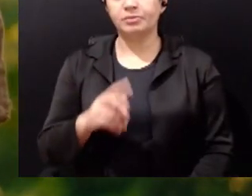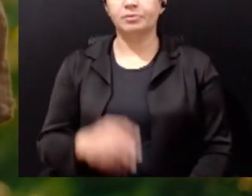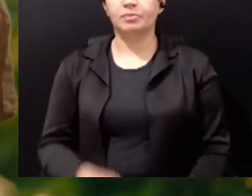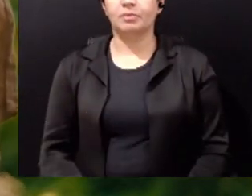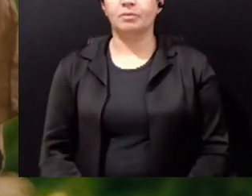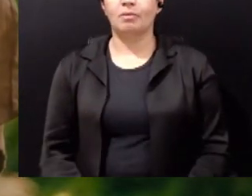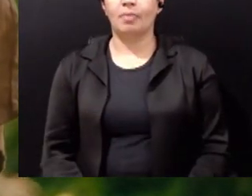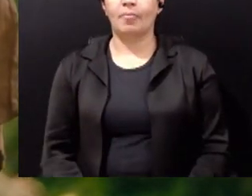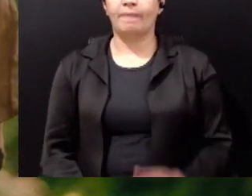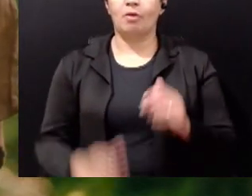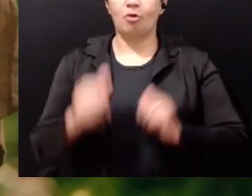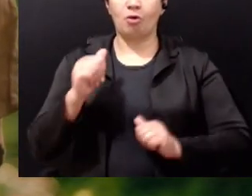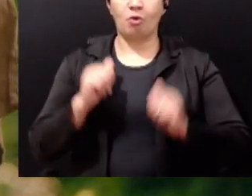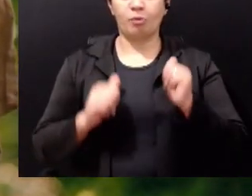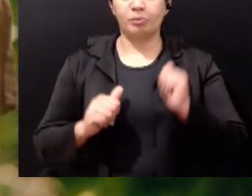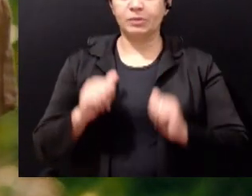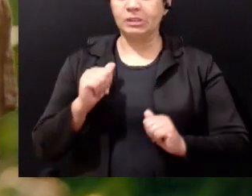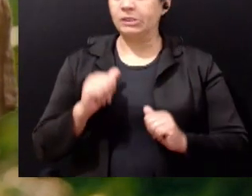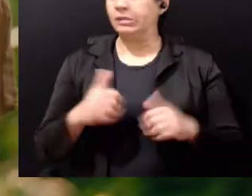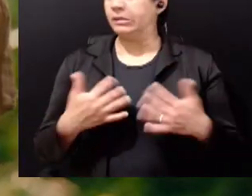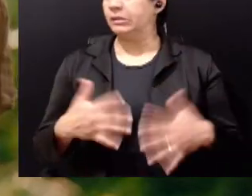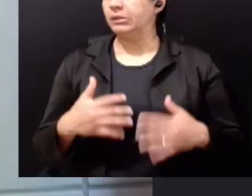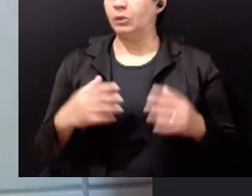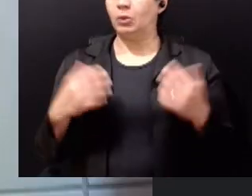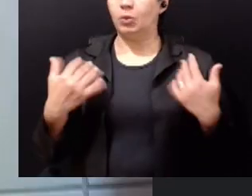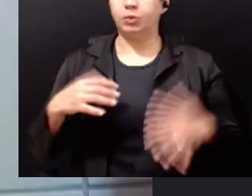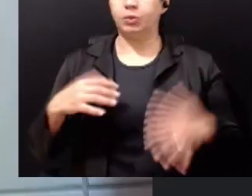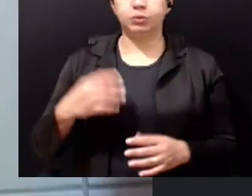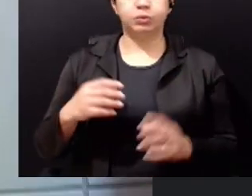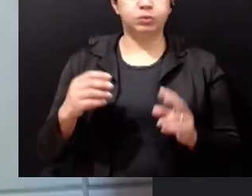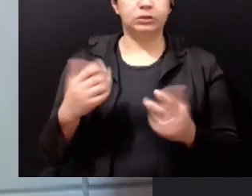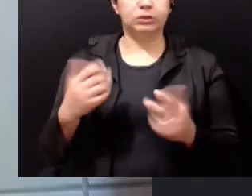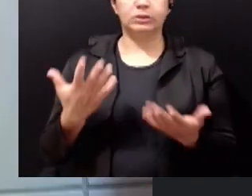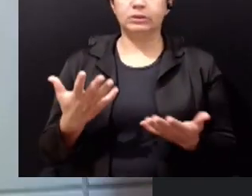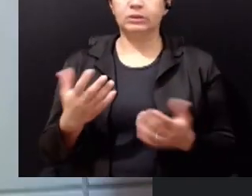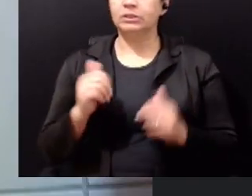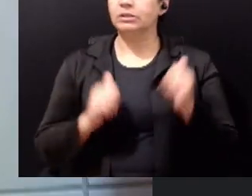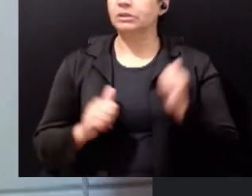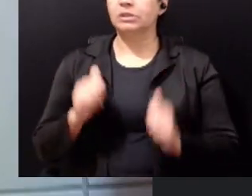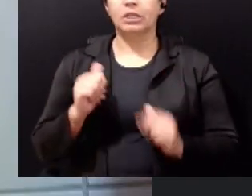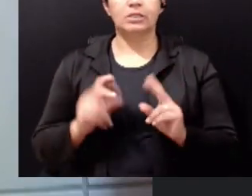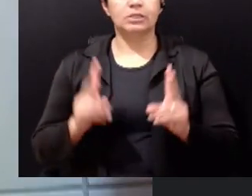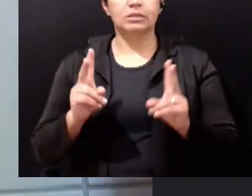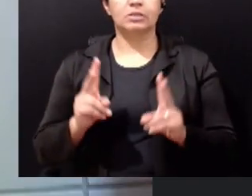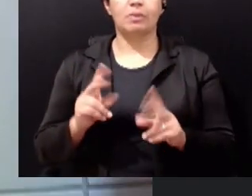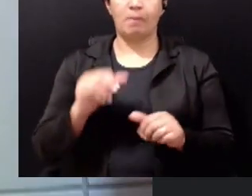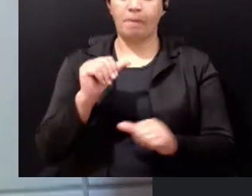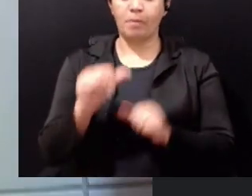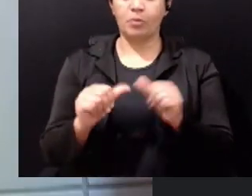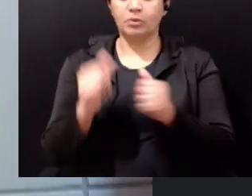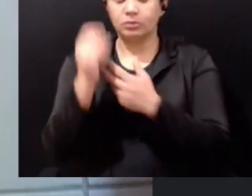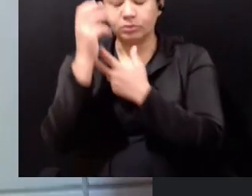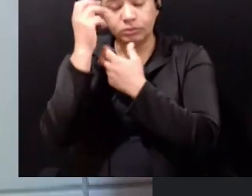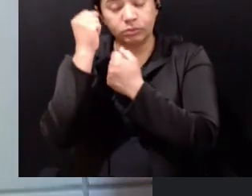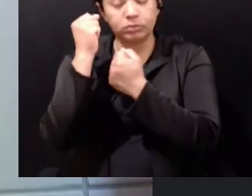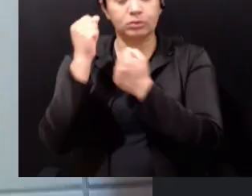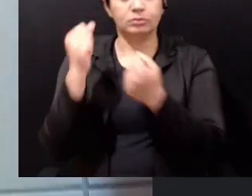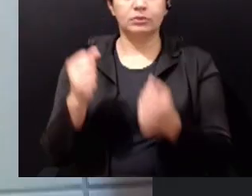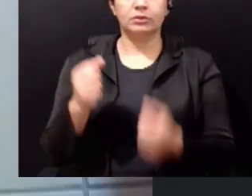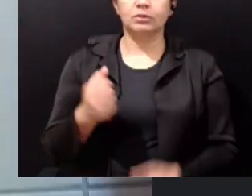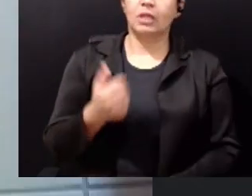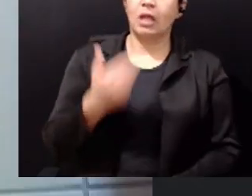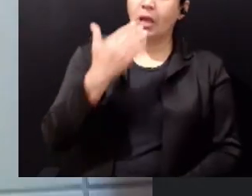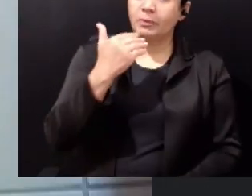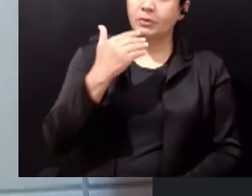uma ansiedade muito intensa, com crises de ansiedade, né, tendo crise de ansiedade, alteração do sono, alteração do apetite,